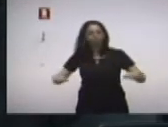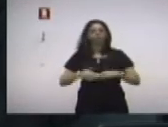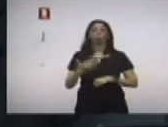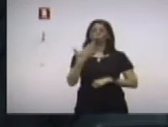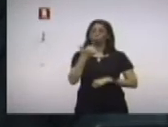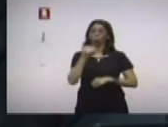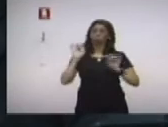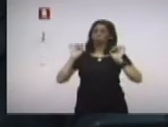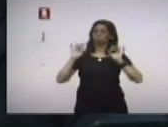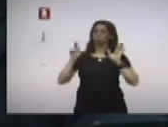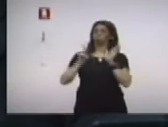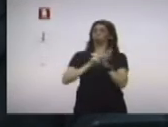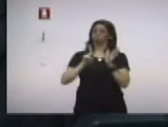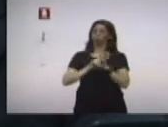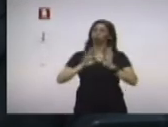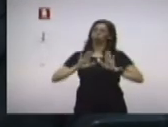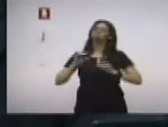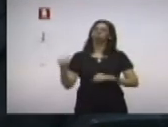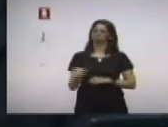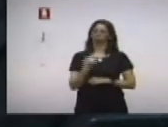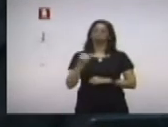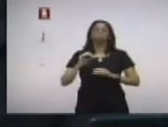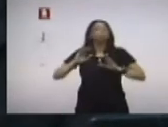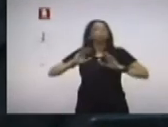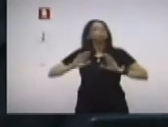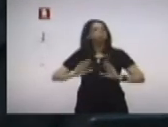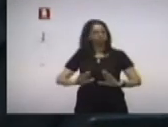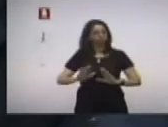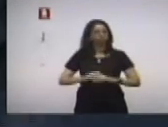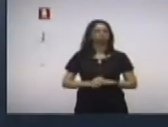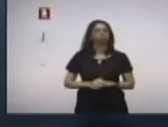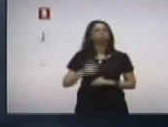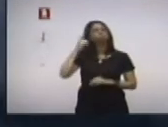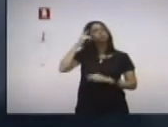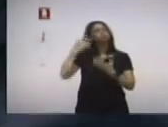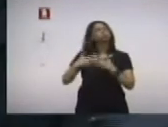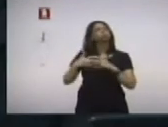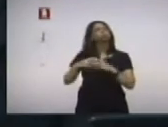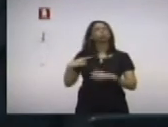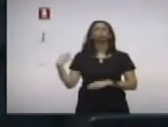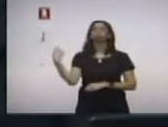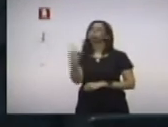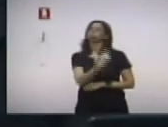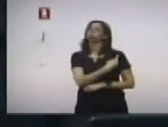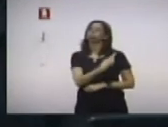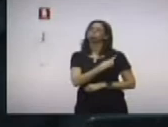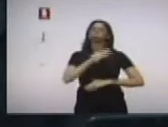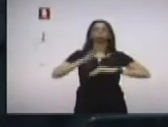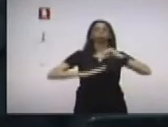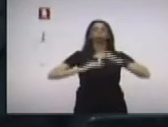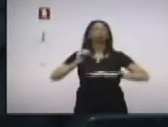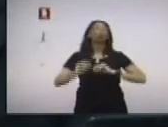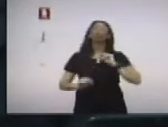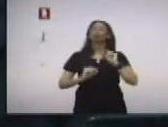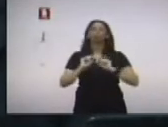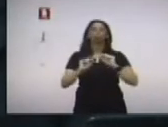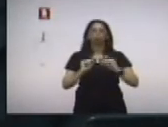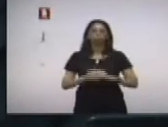é importante mas será que que nós estamos agindo